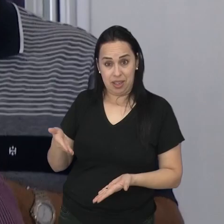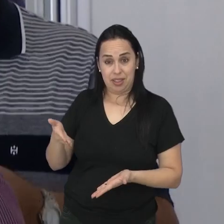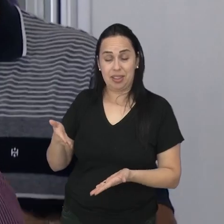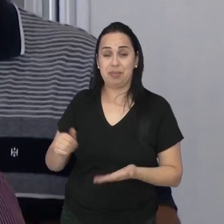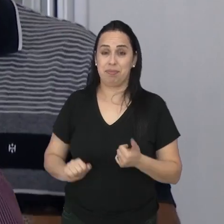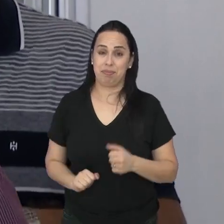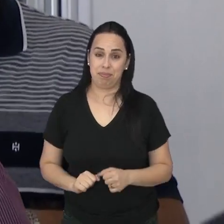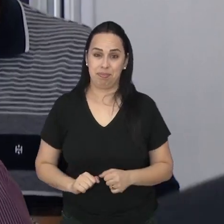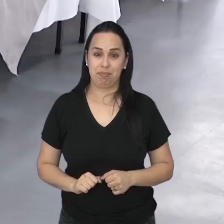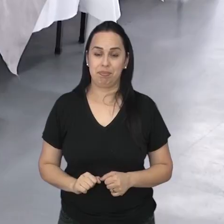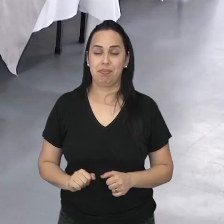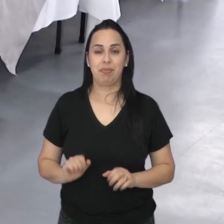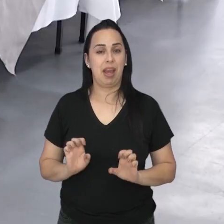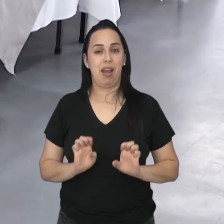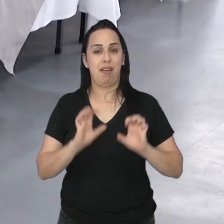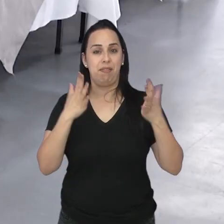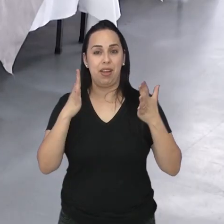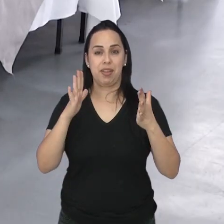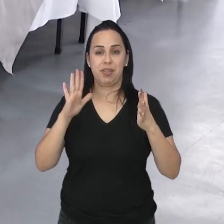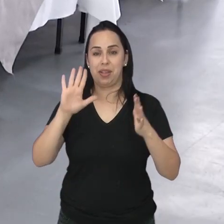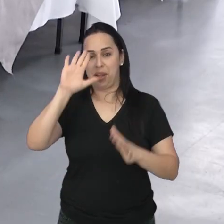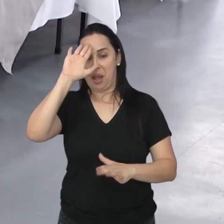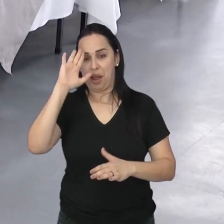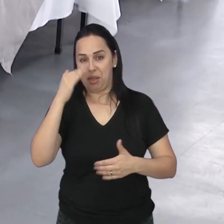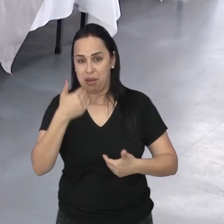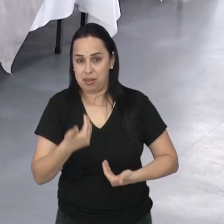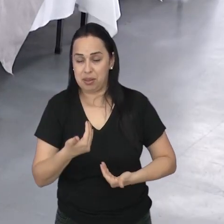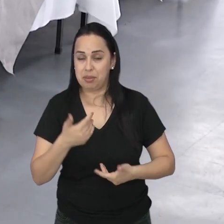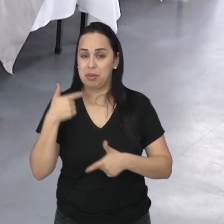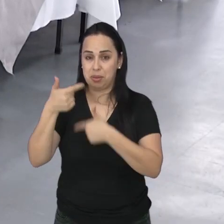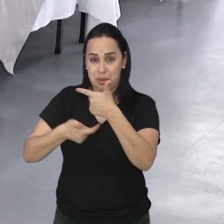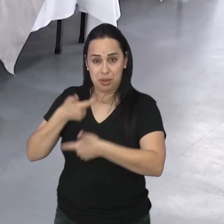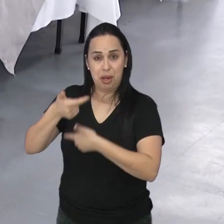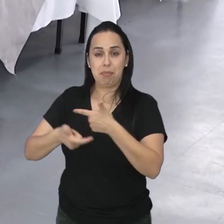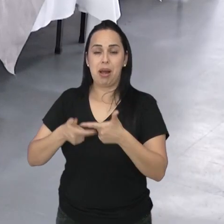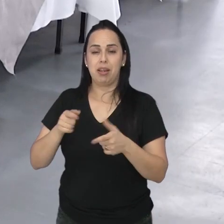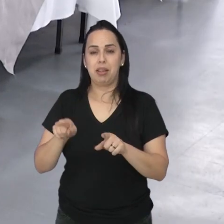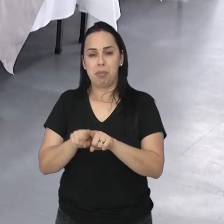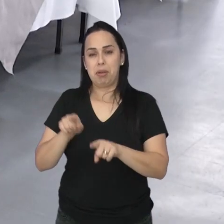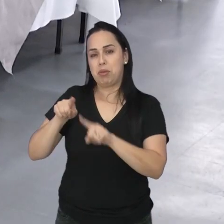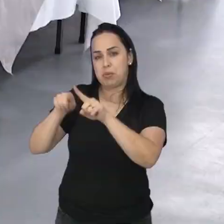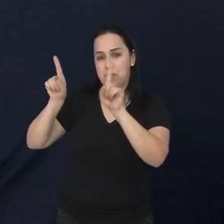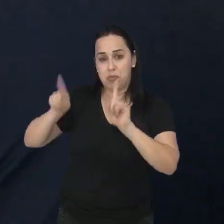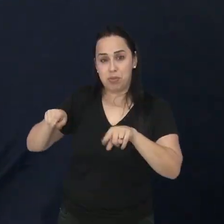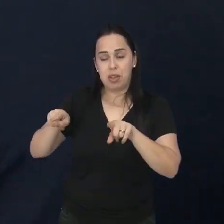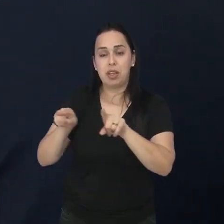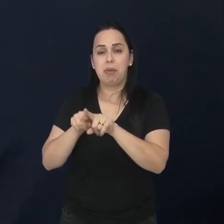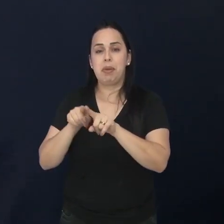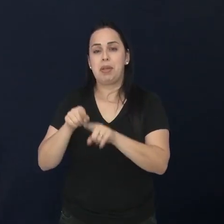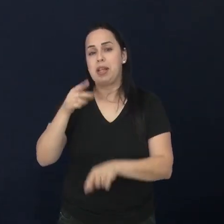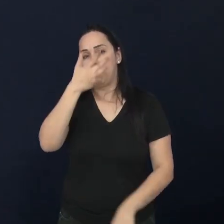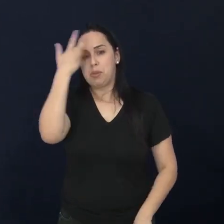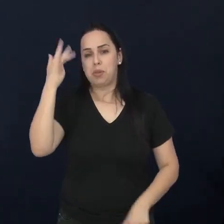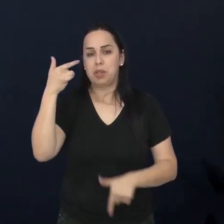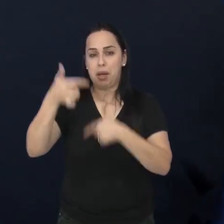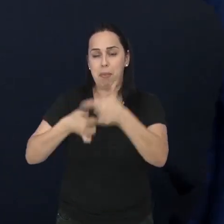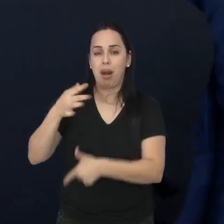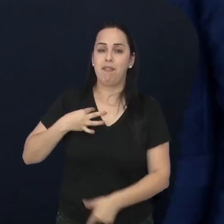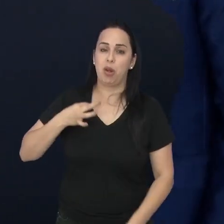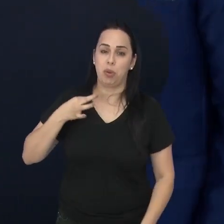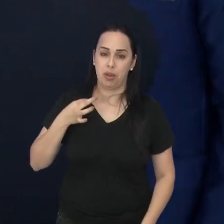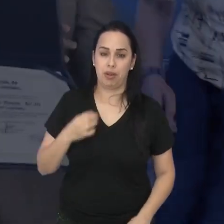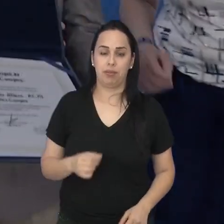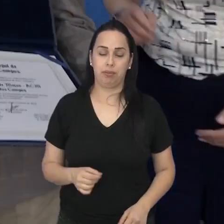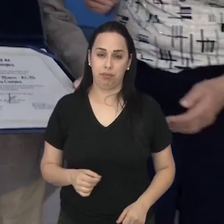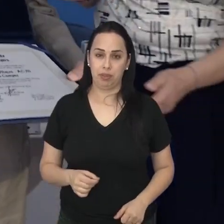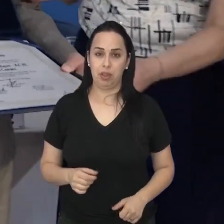de São José, a solenidade foi um reconhecimento ao trabalho da ACM, dos funcionários e também dos voluntários.